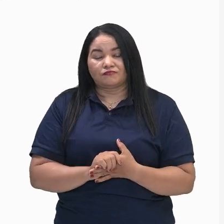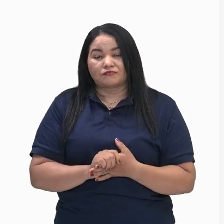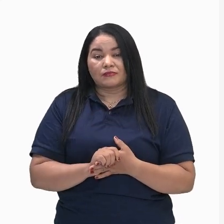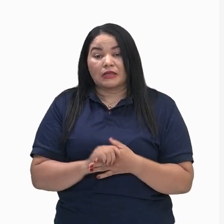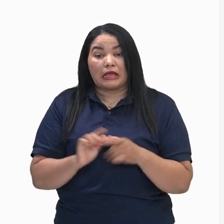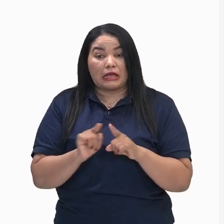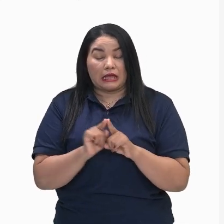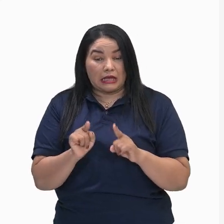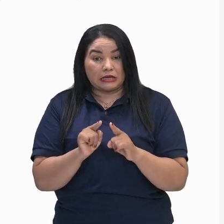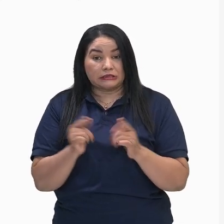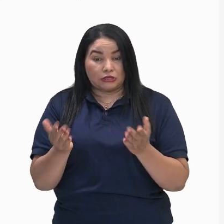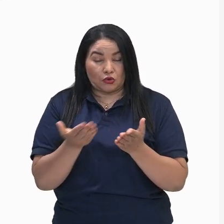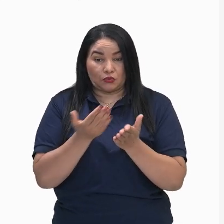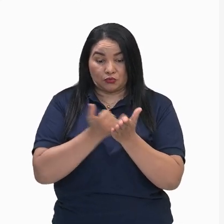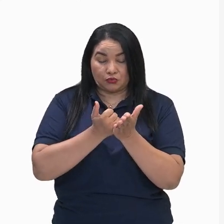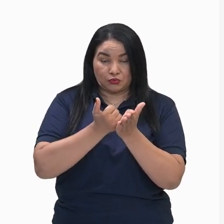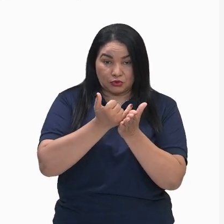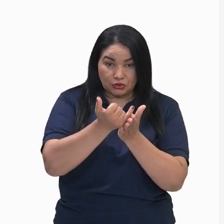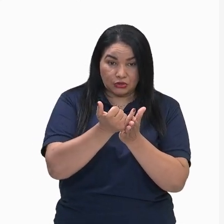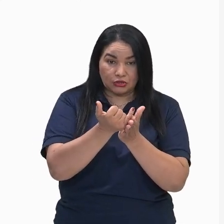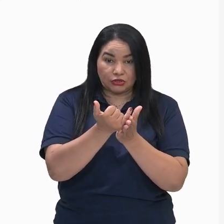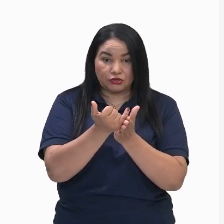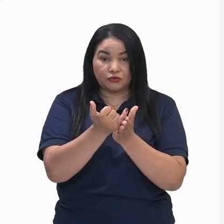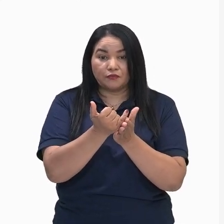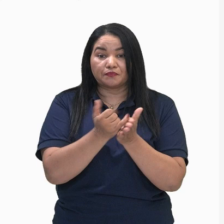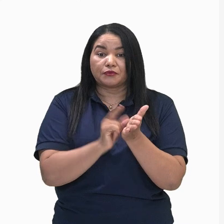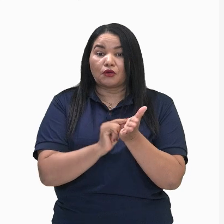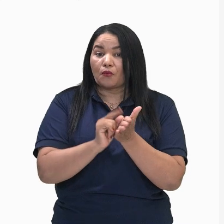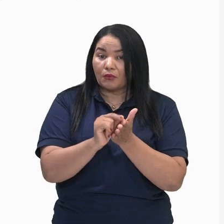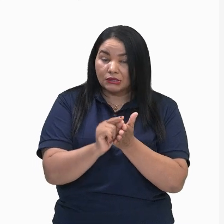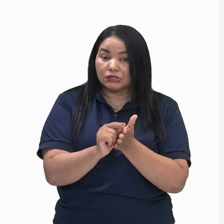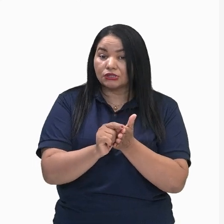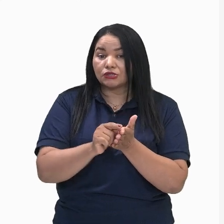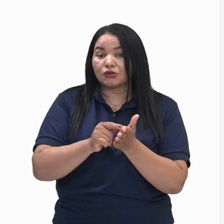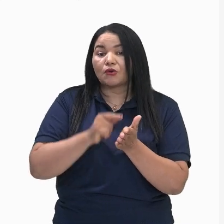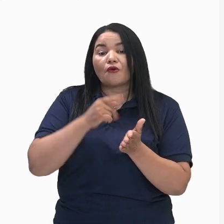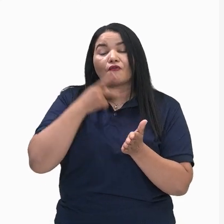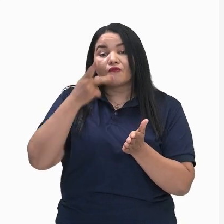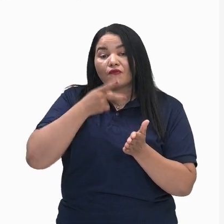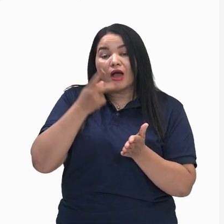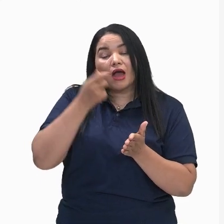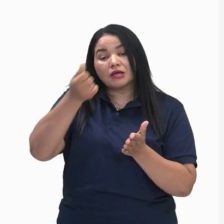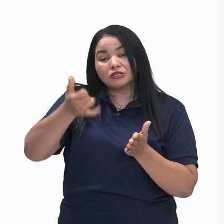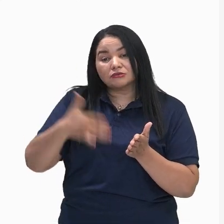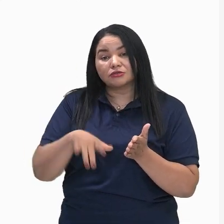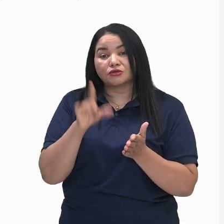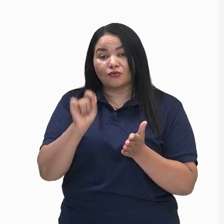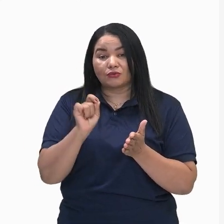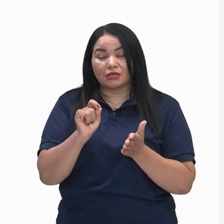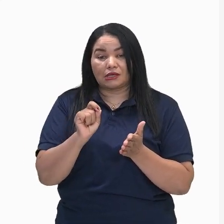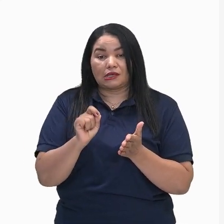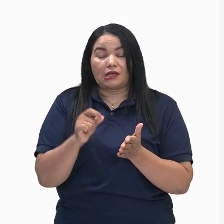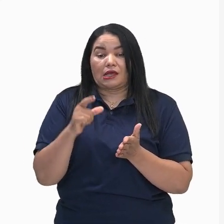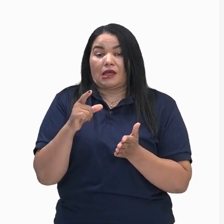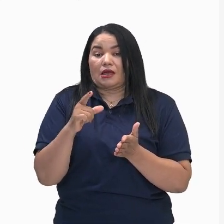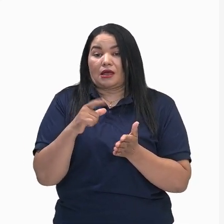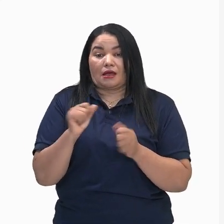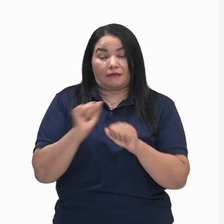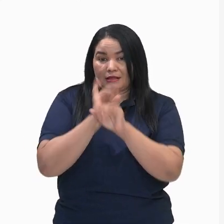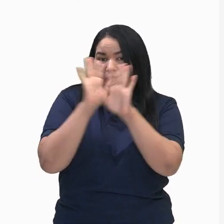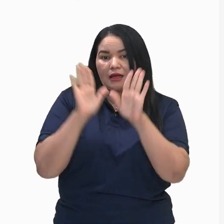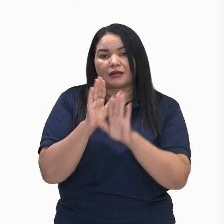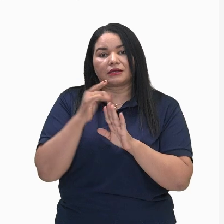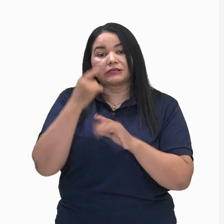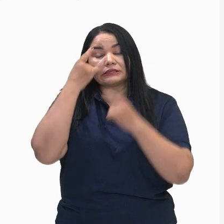gente observou que já fala, já dá uma clara ideia do que